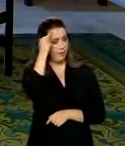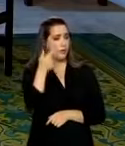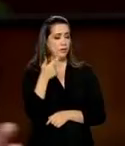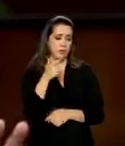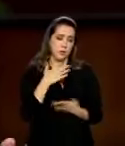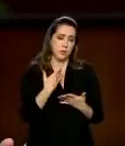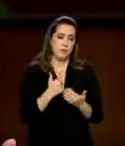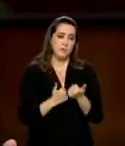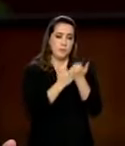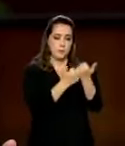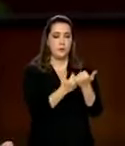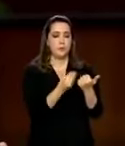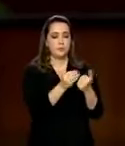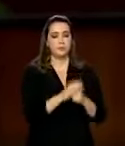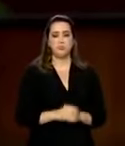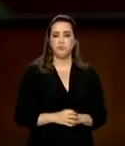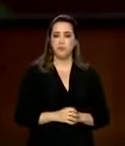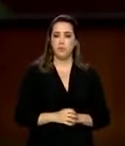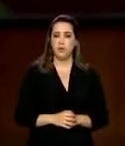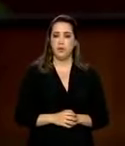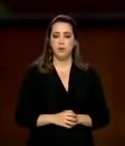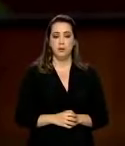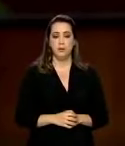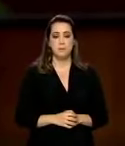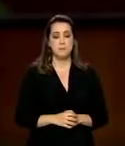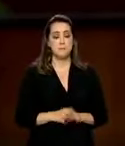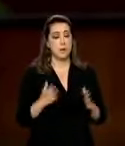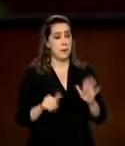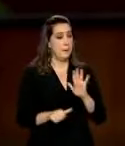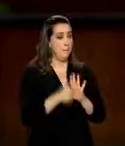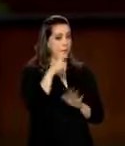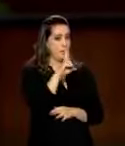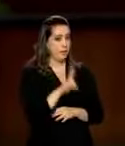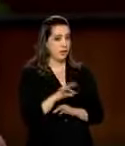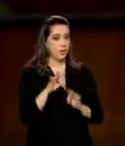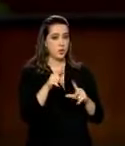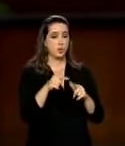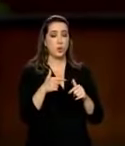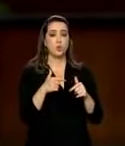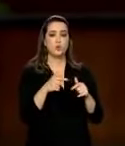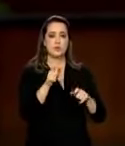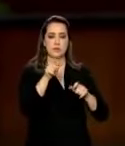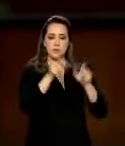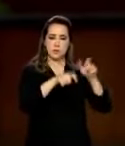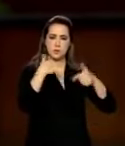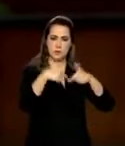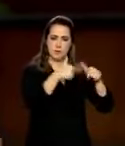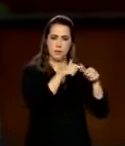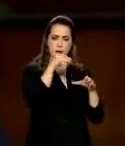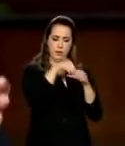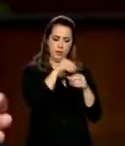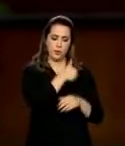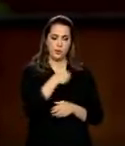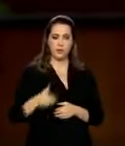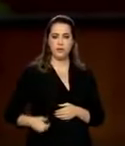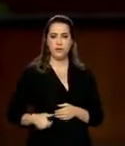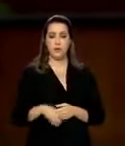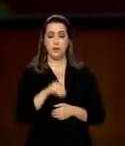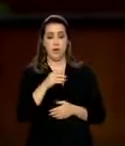história, não tive conhecimento até agora, né, todos os servidores públicos tiveram os seus